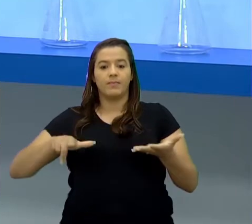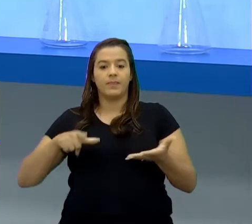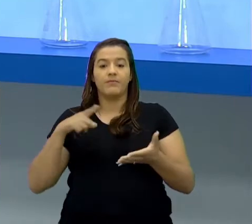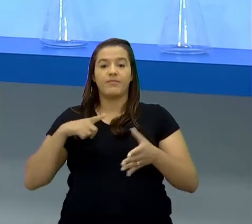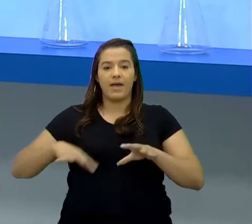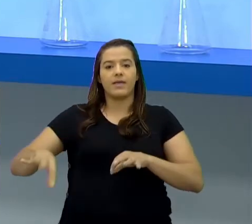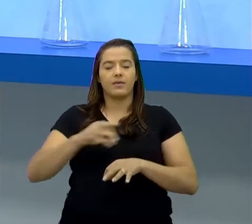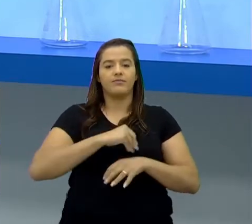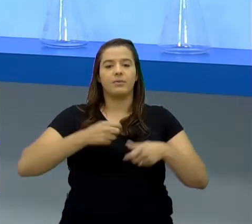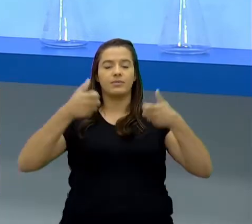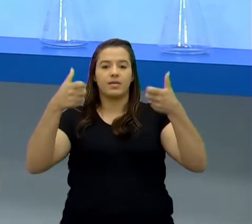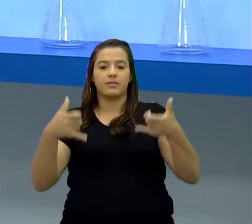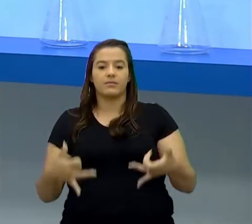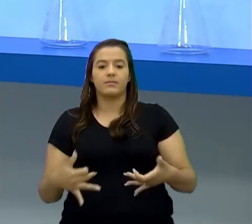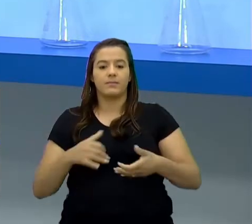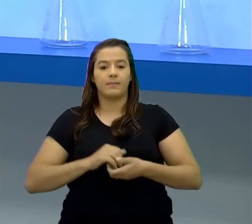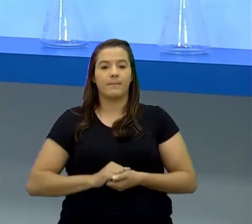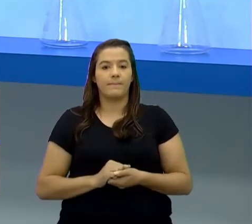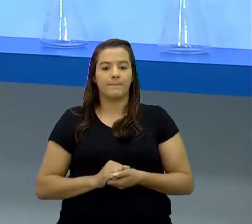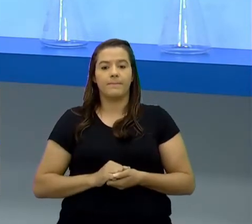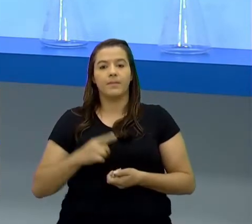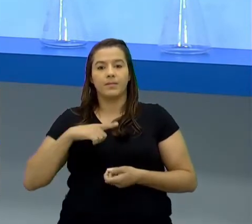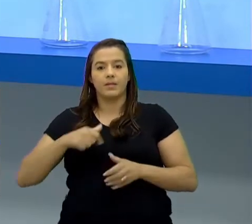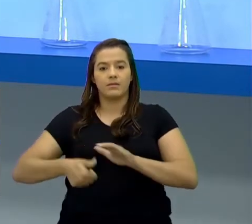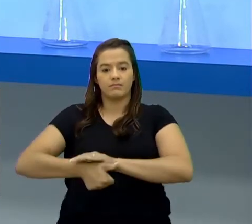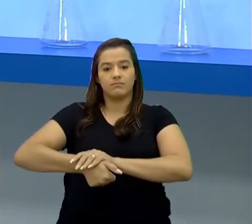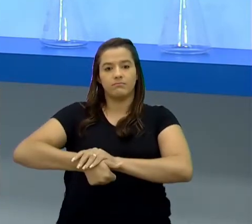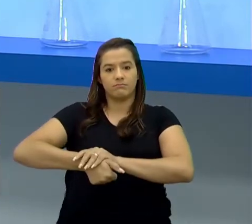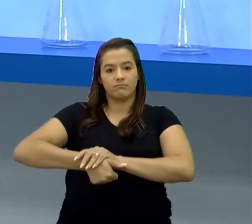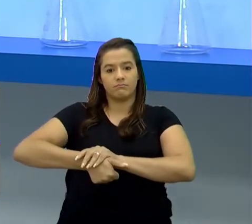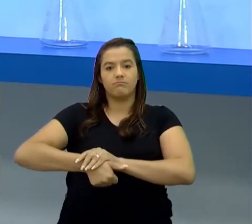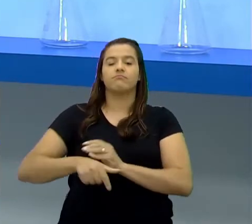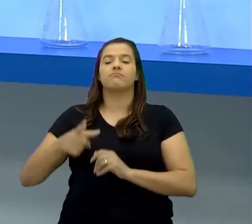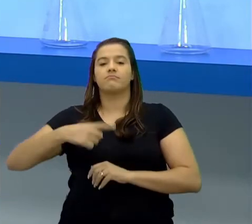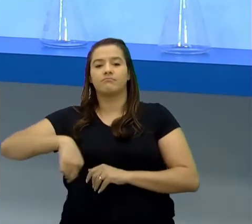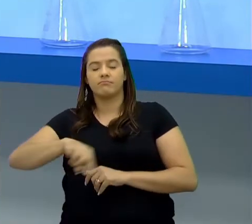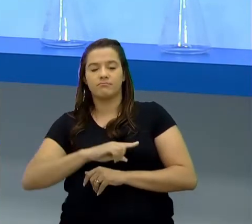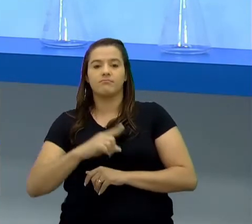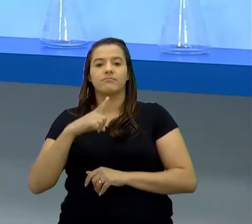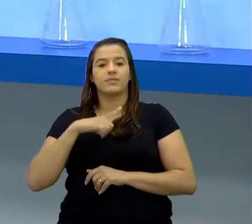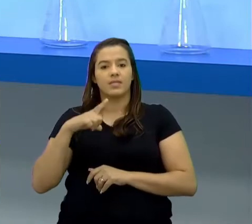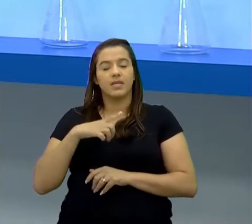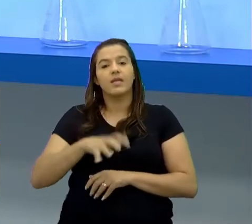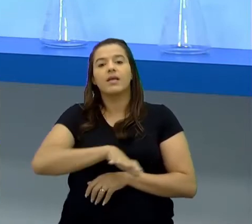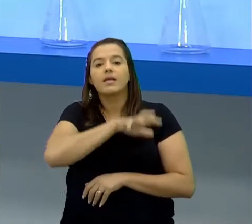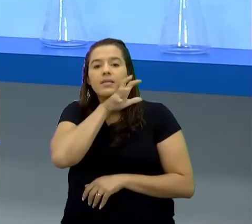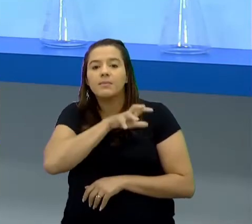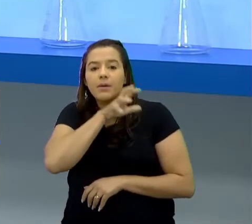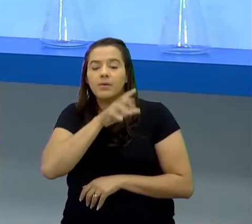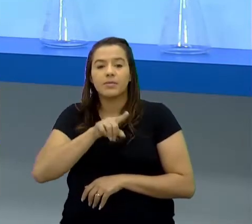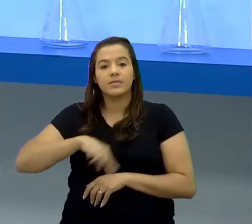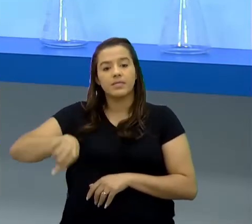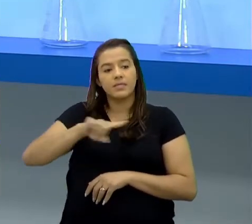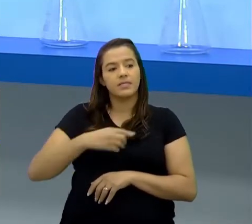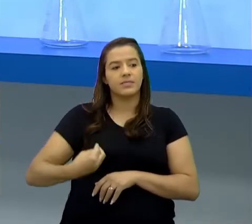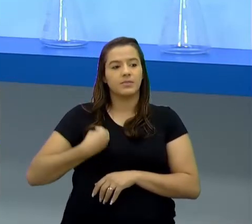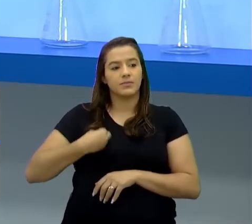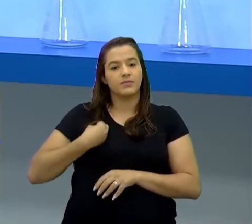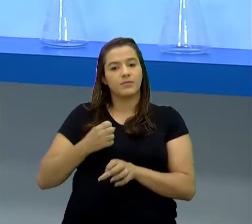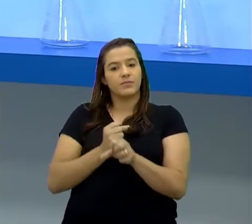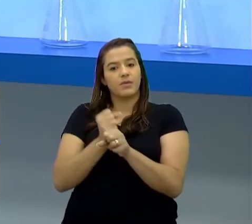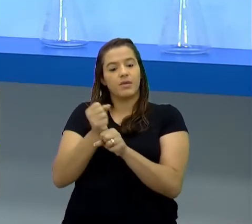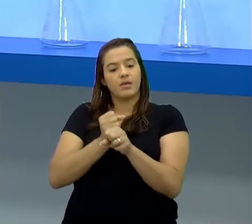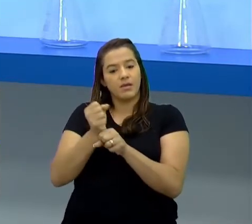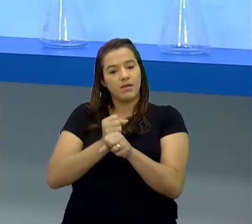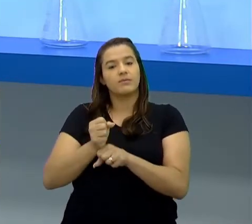Associei a inteligência. Já as tartarugas, nós sabemos que são animais, né, que vivem durante muitos anos. E ali também